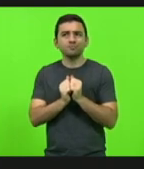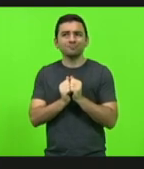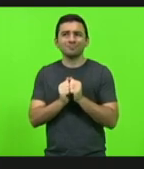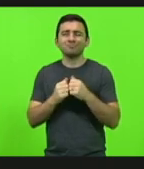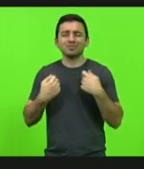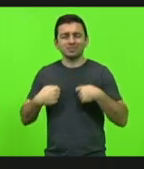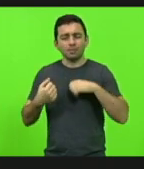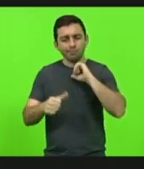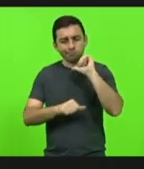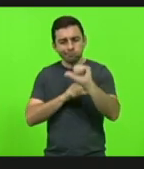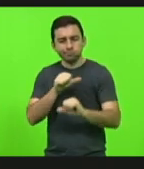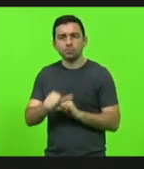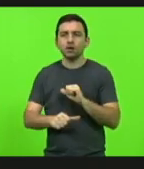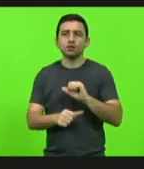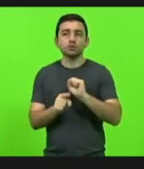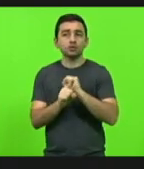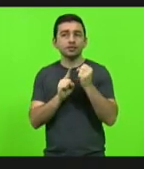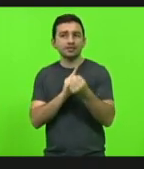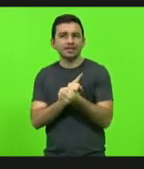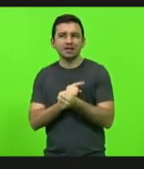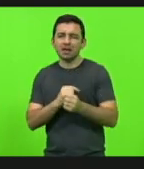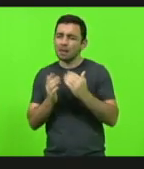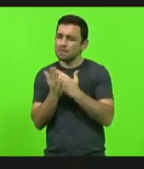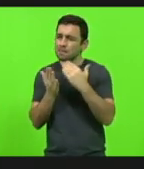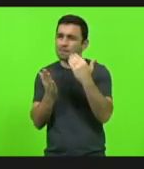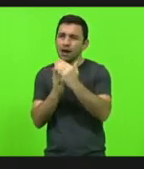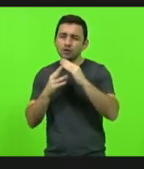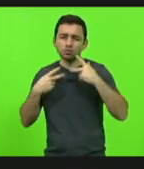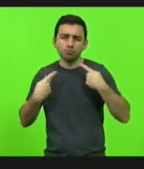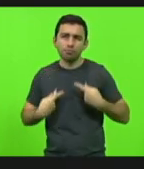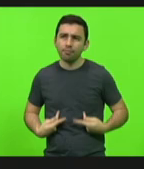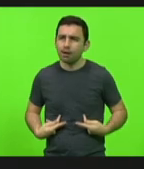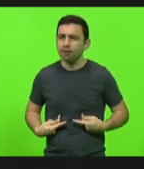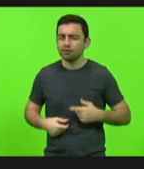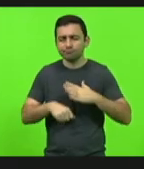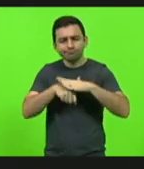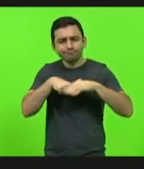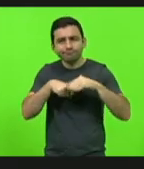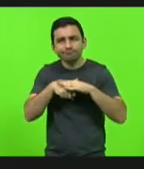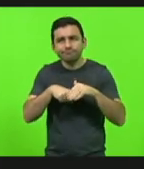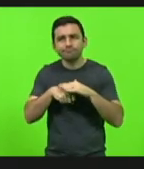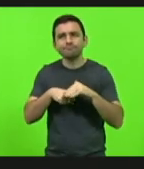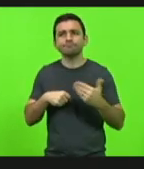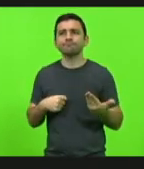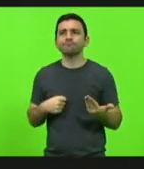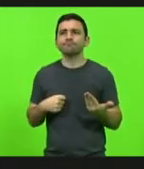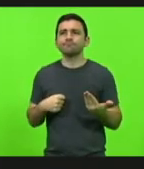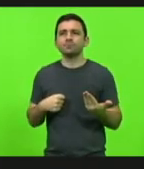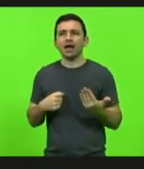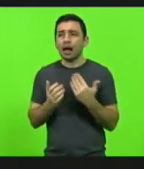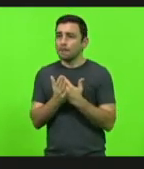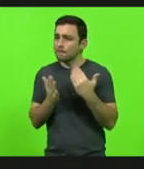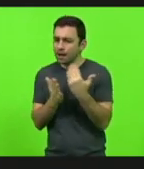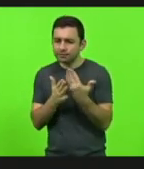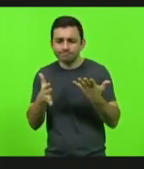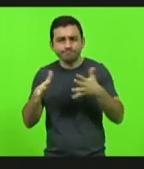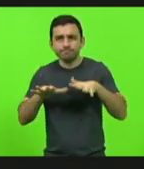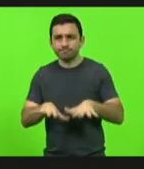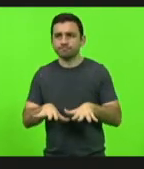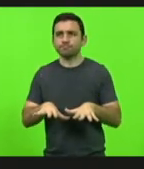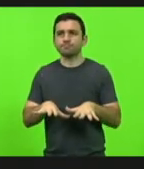transformar uma sociedade mais humana mais paterna né um o mais inclusão